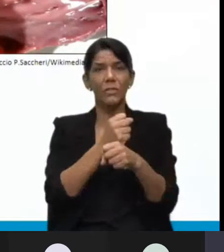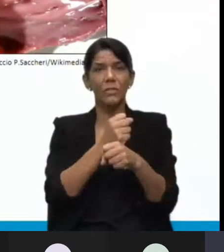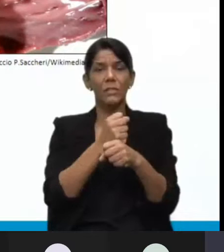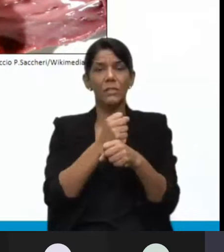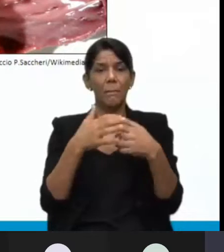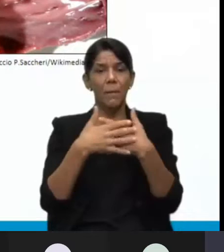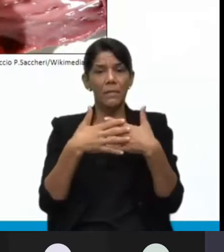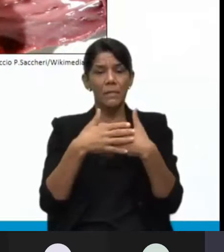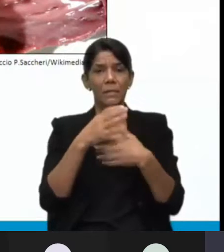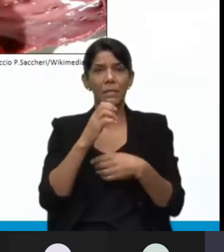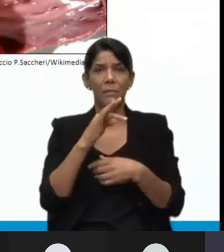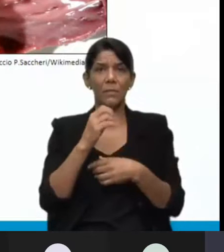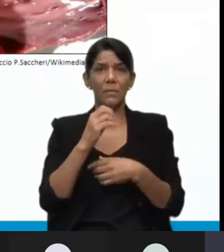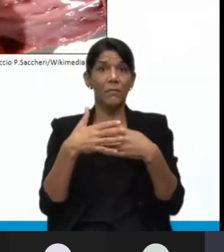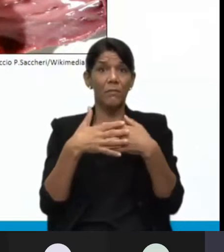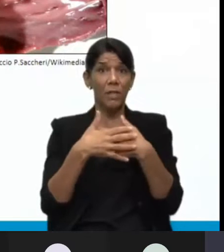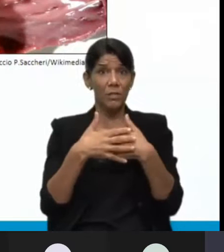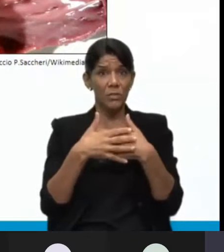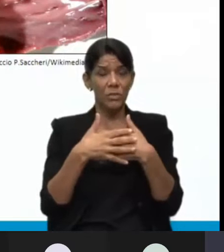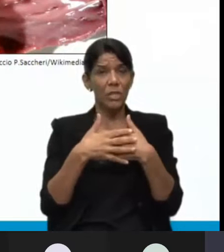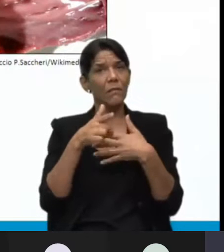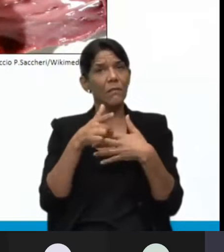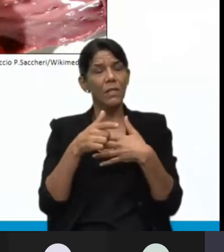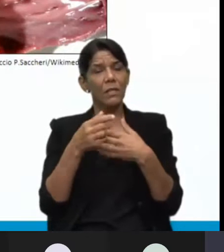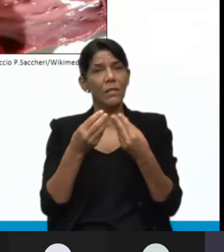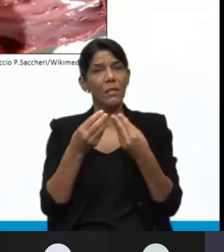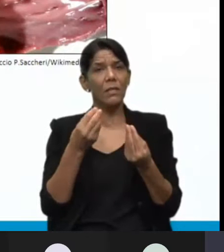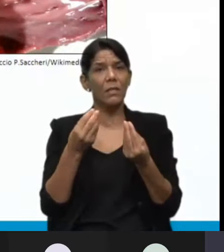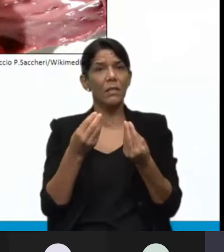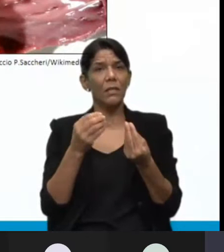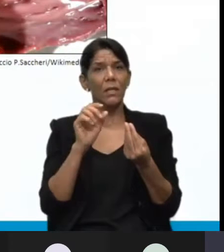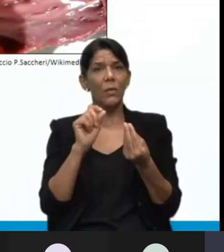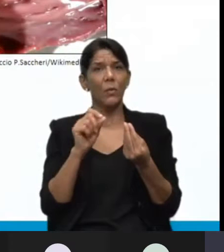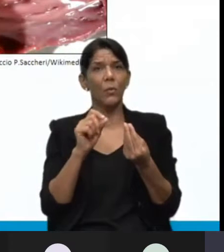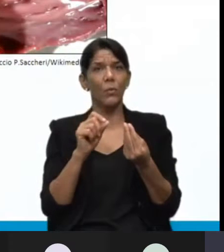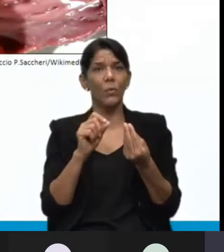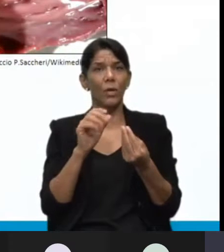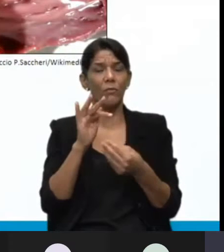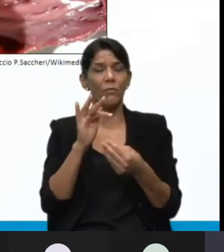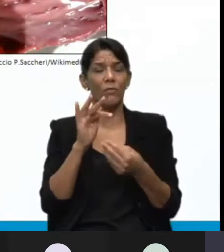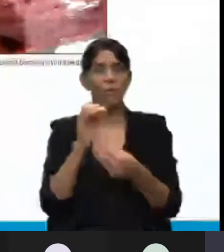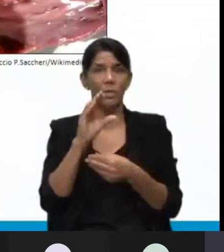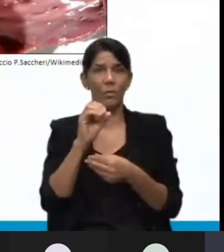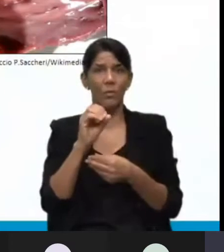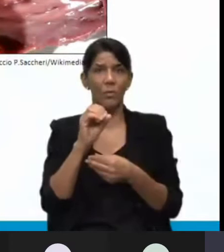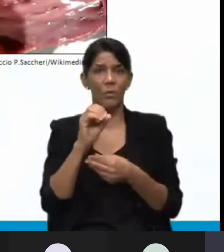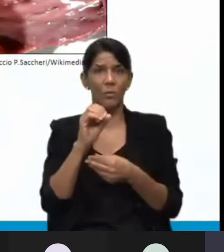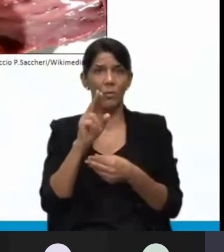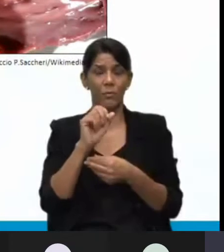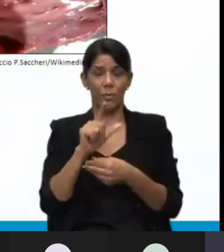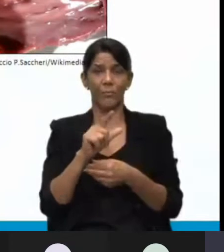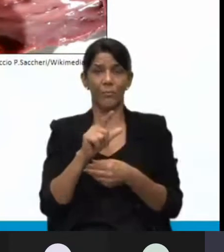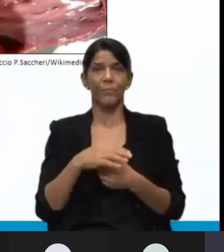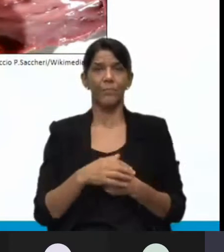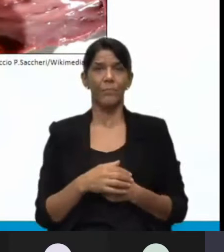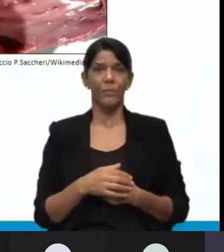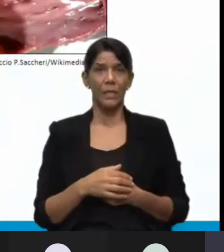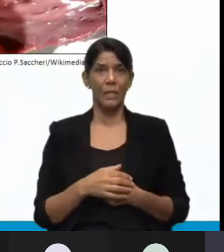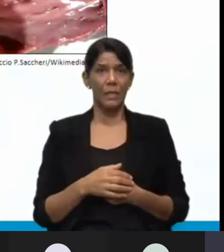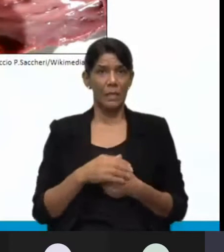essa passagem, esse septo, ele se fecha e fica esse remanescente aí, que é a fossa oval. Na